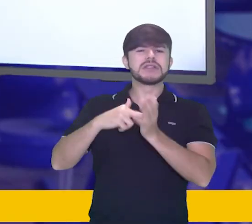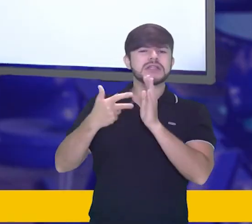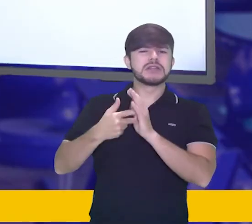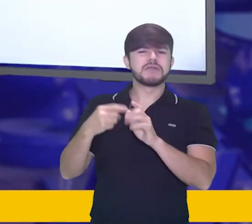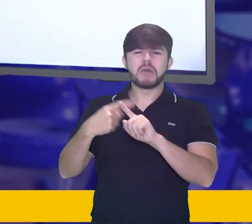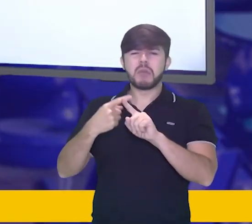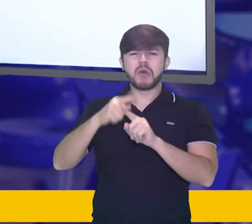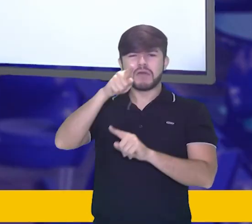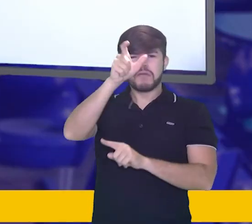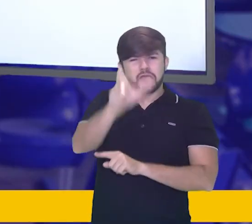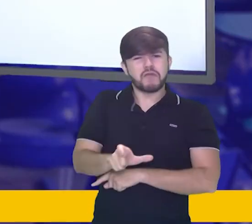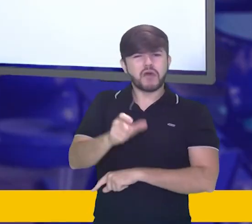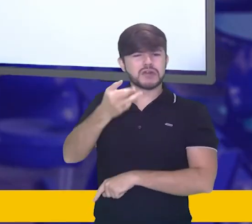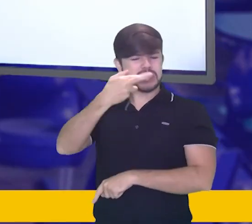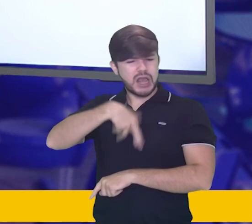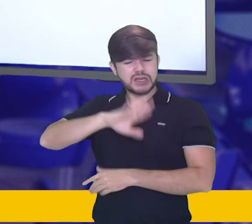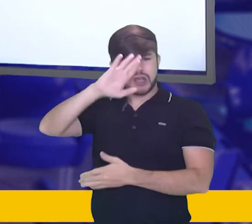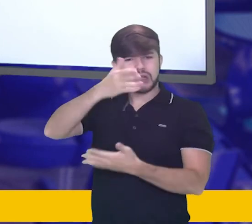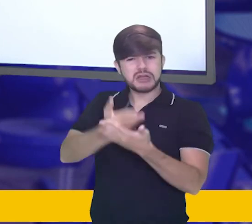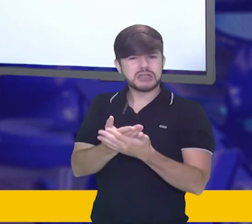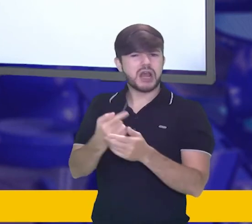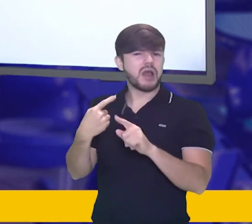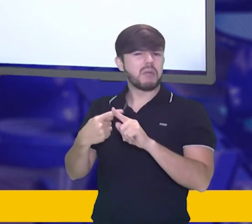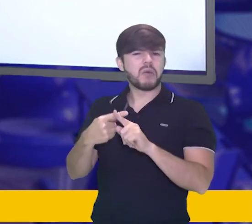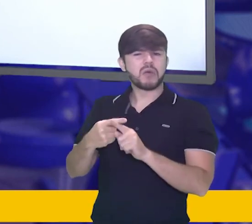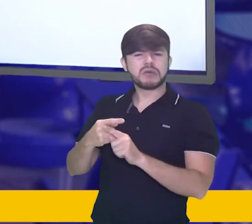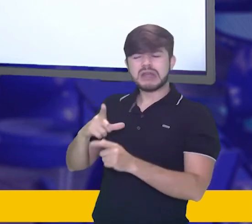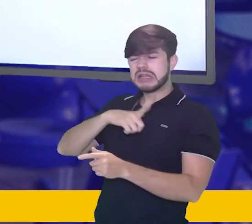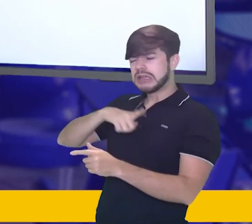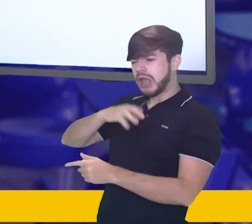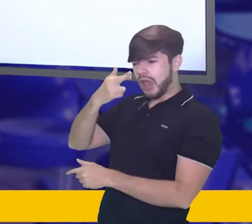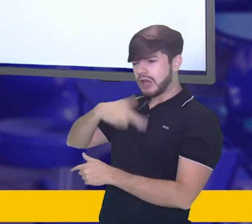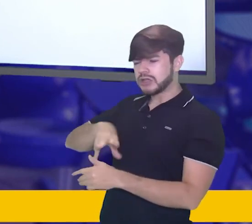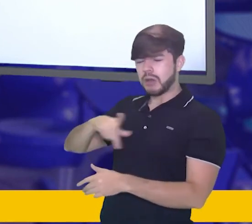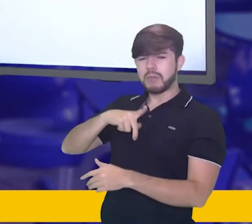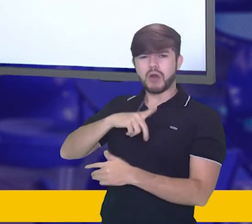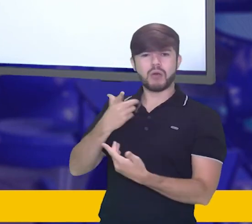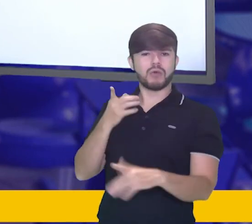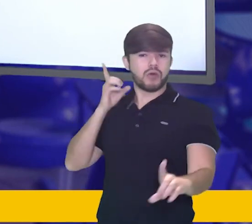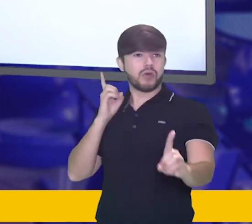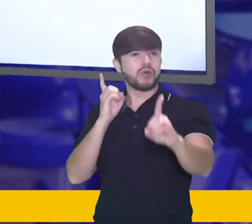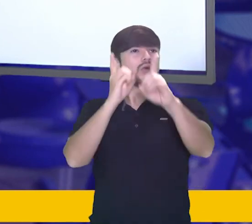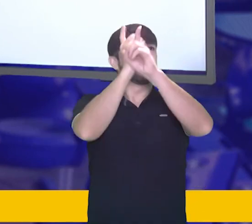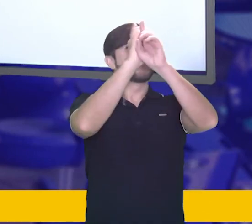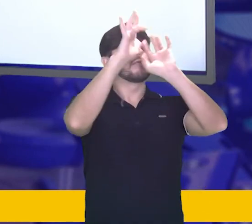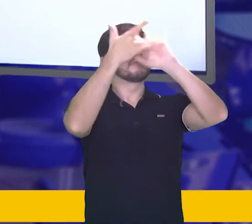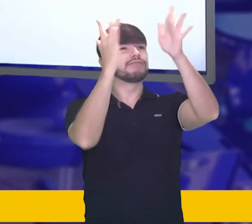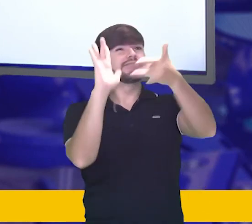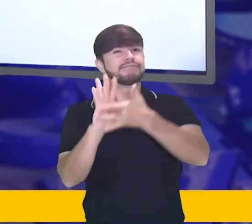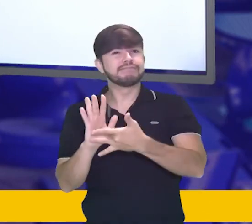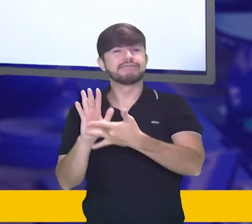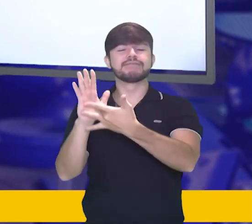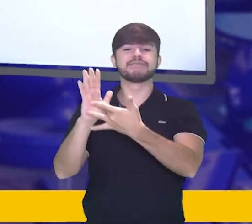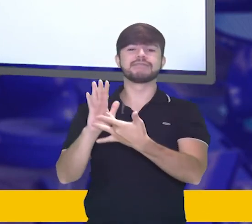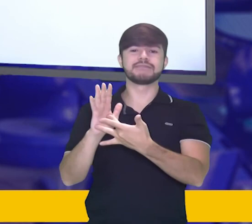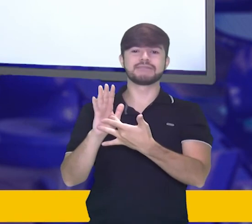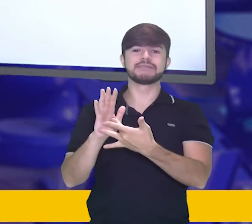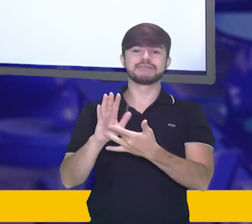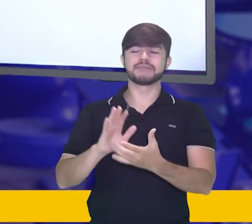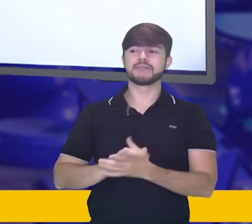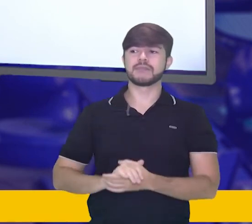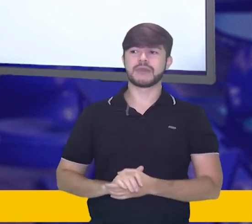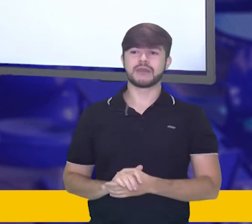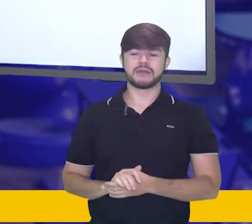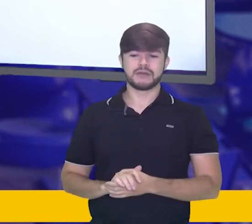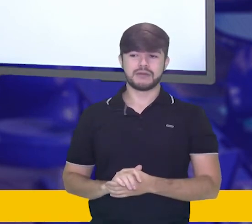a ser religioso? A ter uma crença? A ter uma religião? Né? Um encontro com Cristo? o encontro